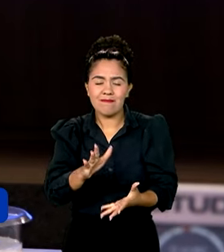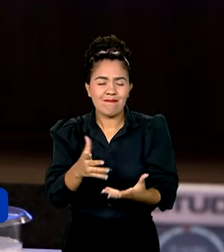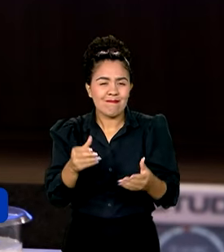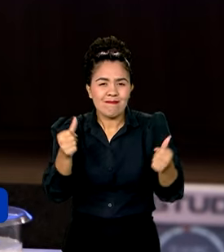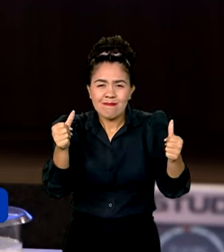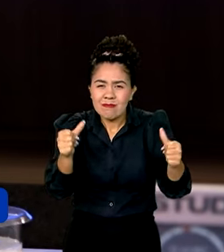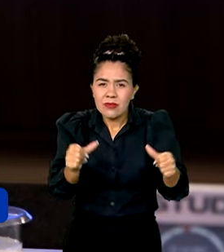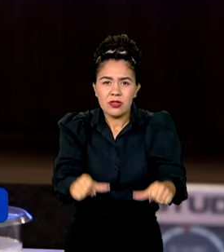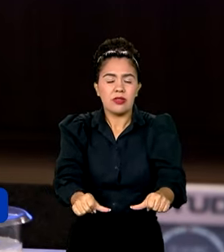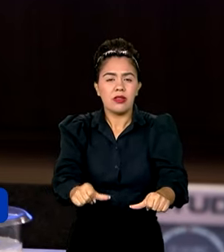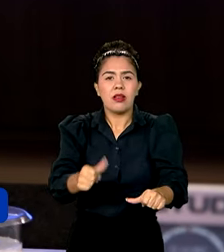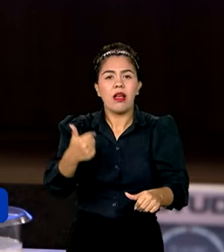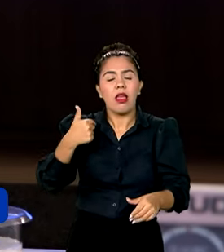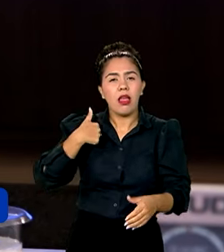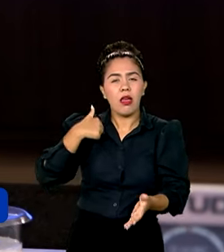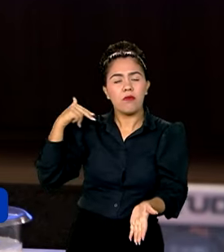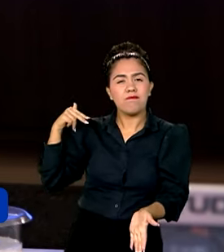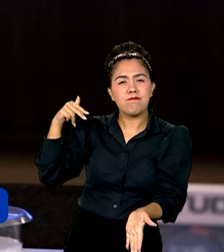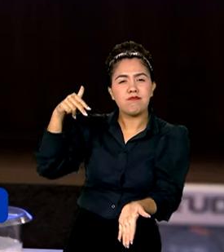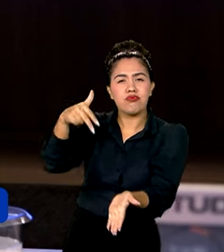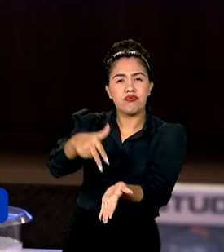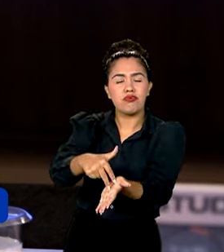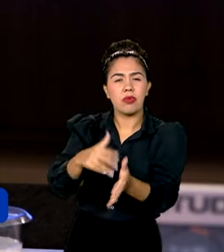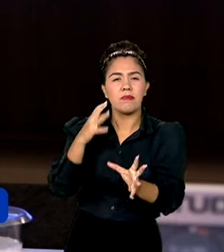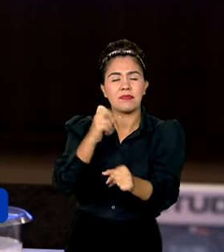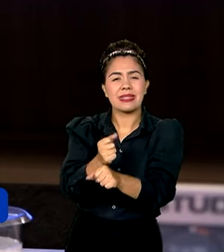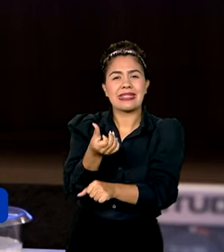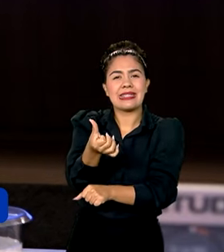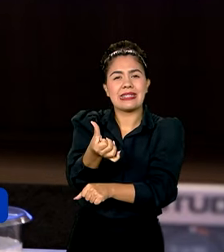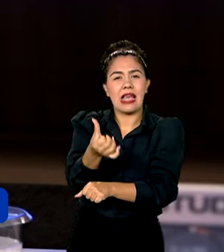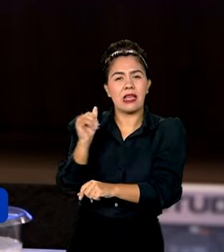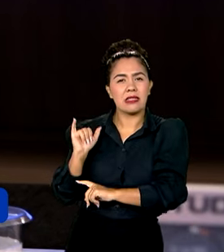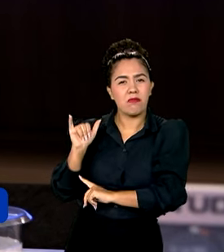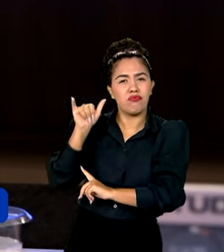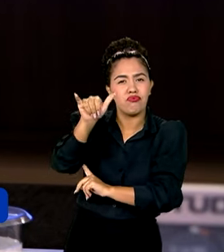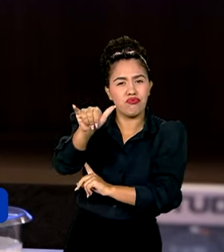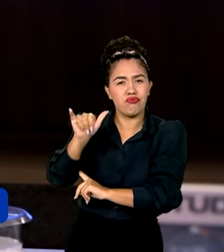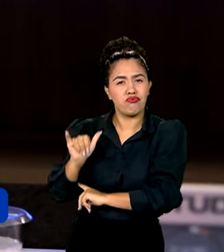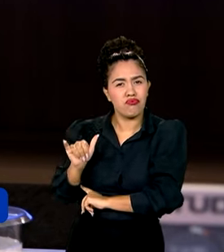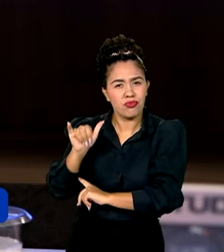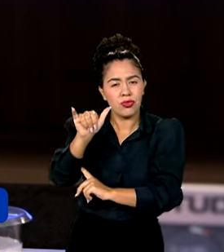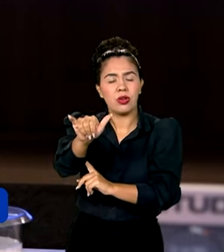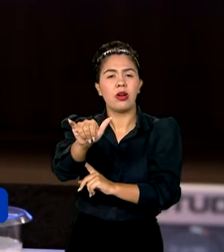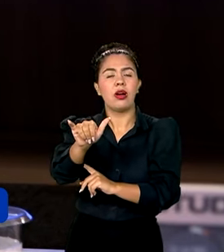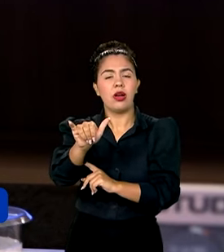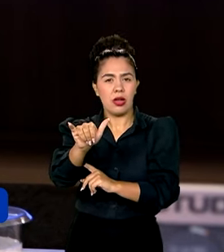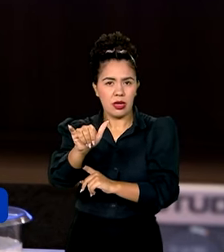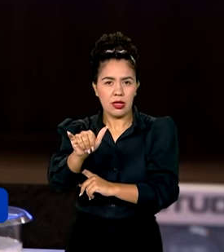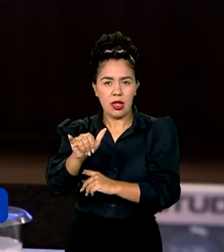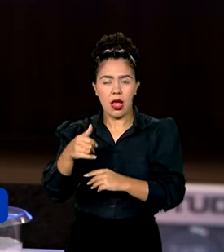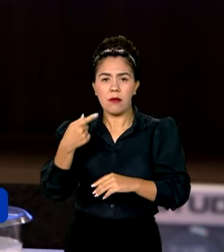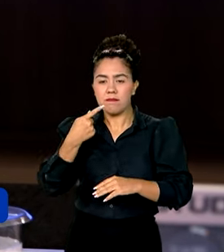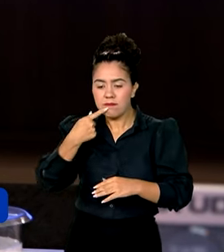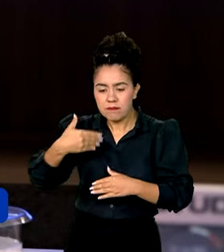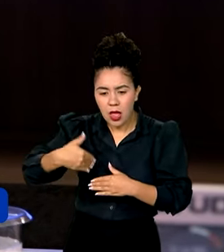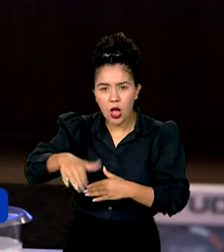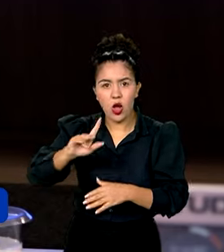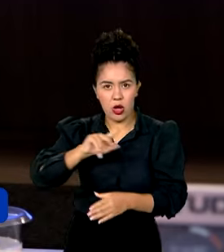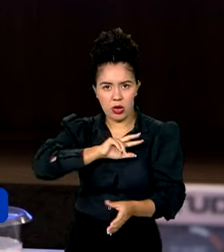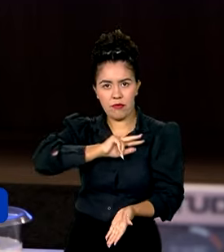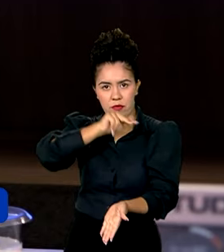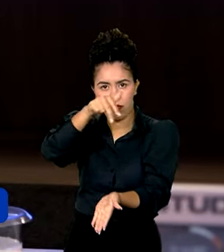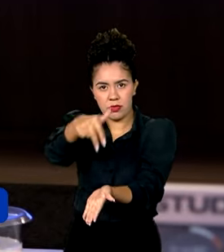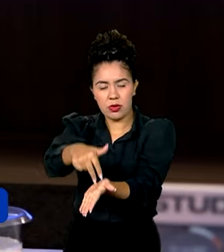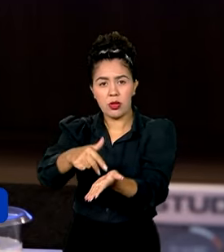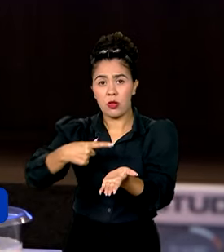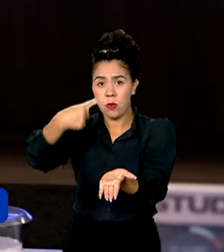cidades eu estive no estado por seis vezes retornarei e em breve para uma